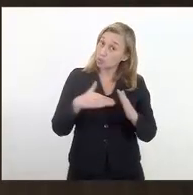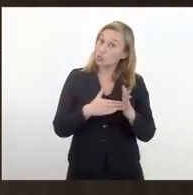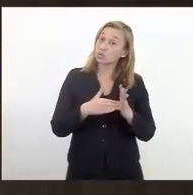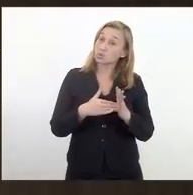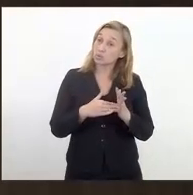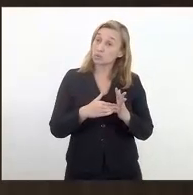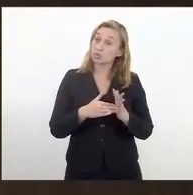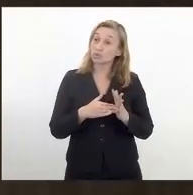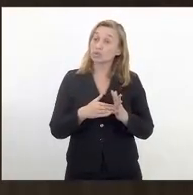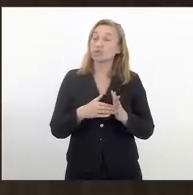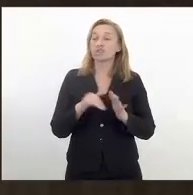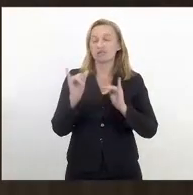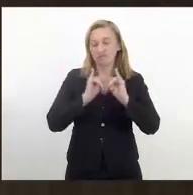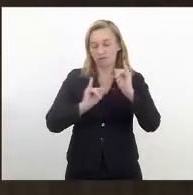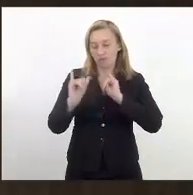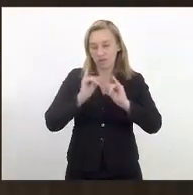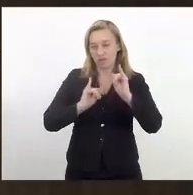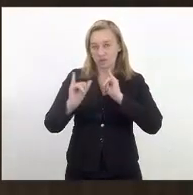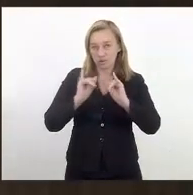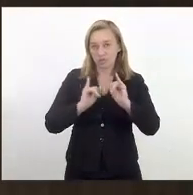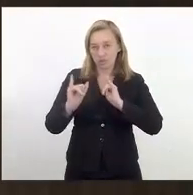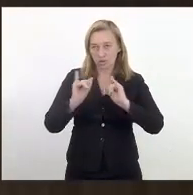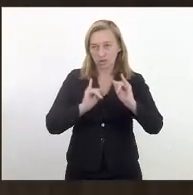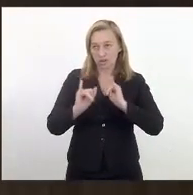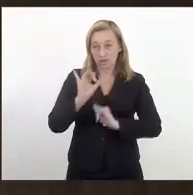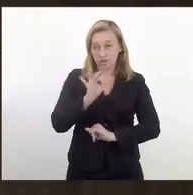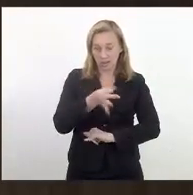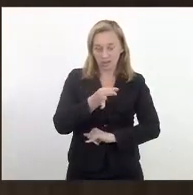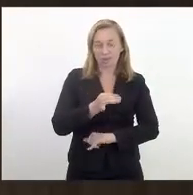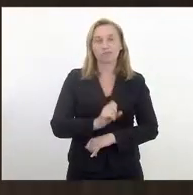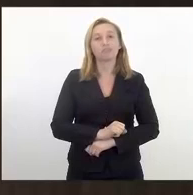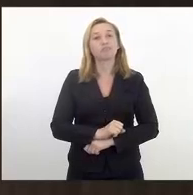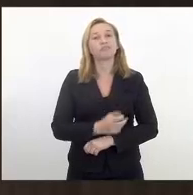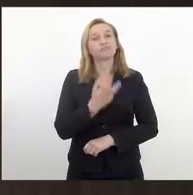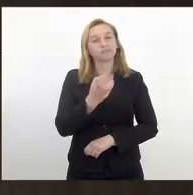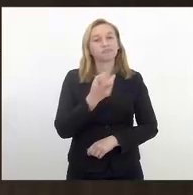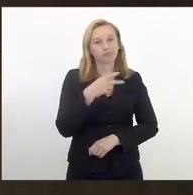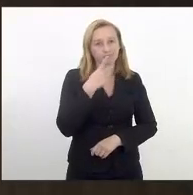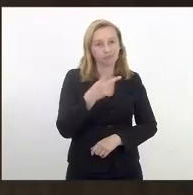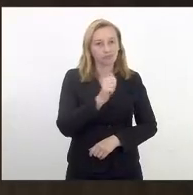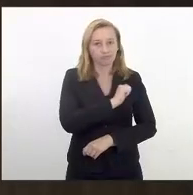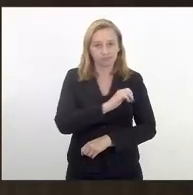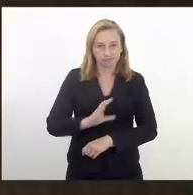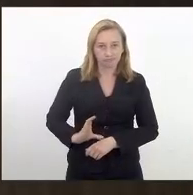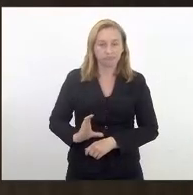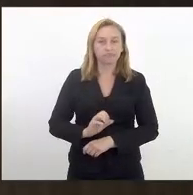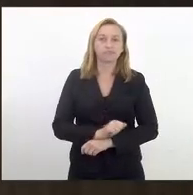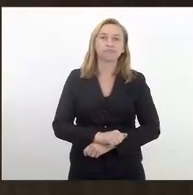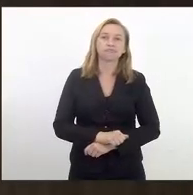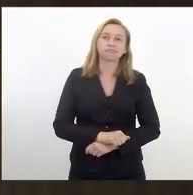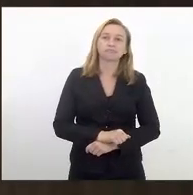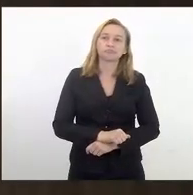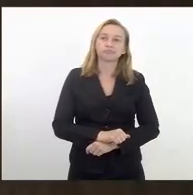uma base de informações uma base de dados para quantas já estão querer dizer André que